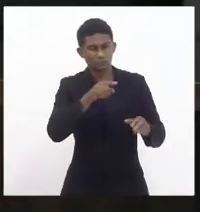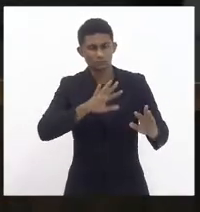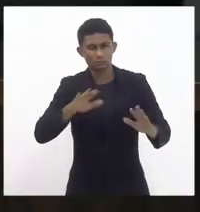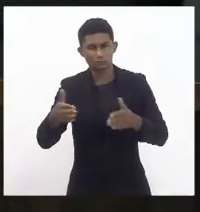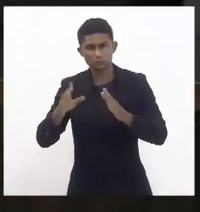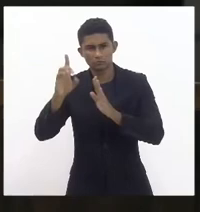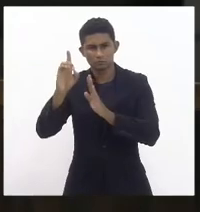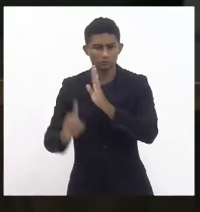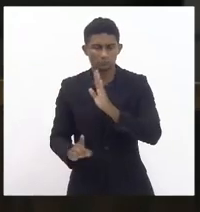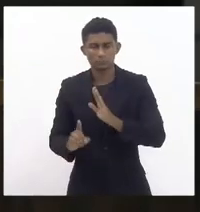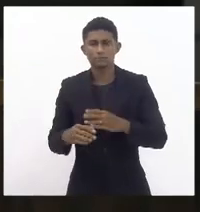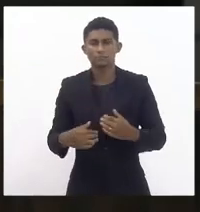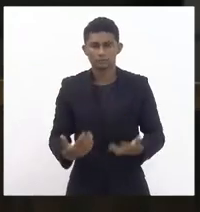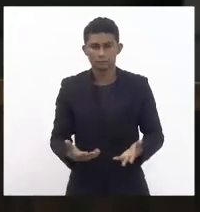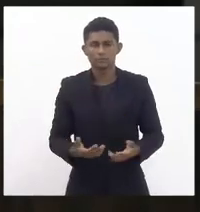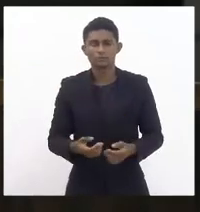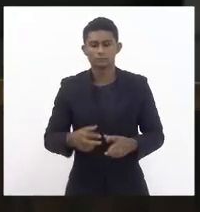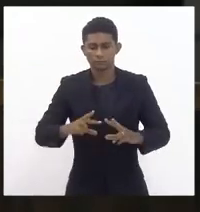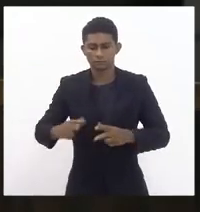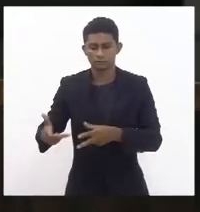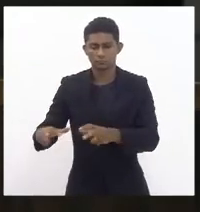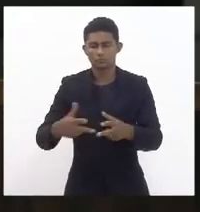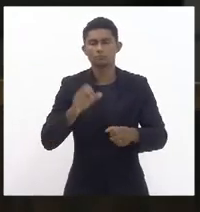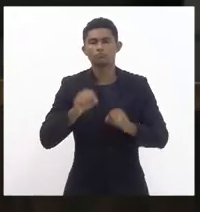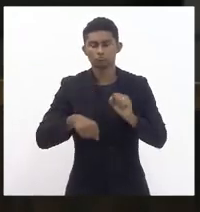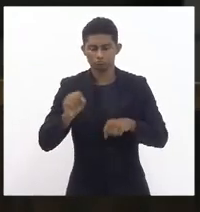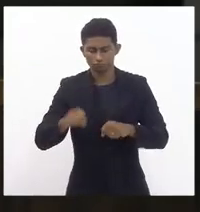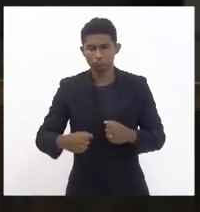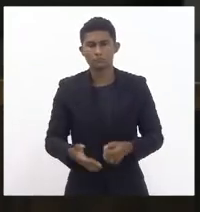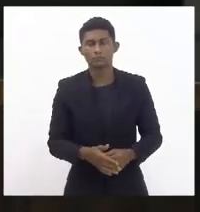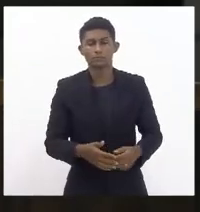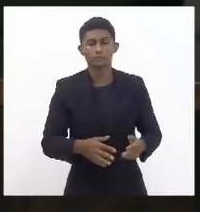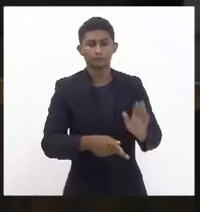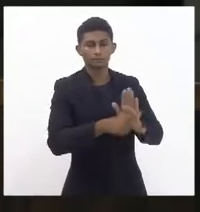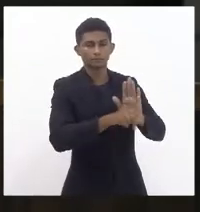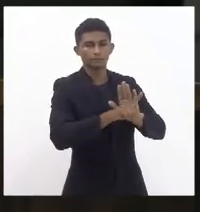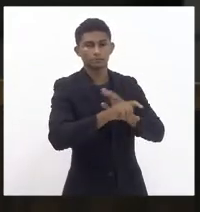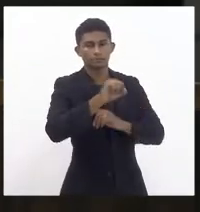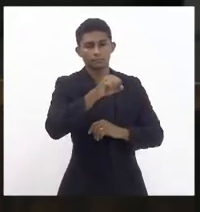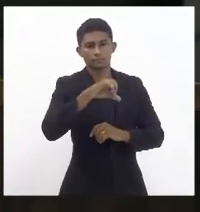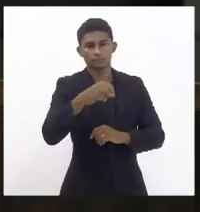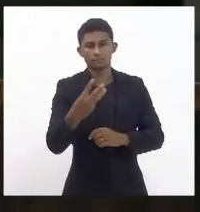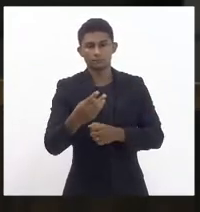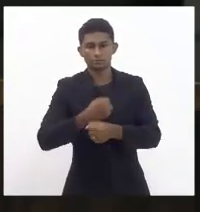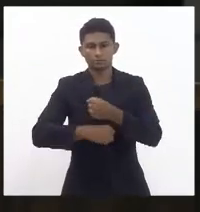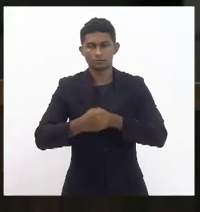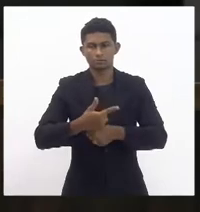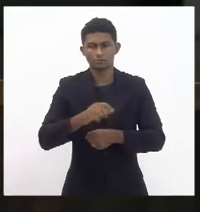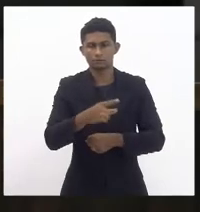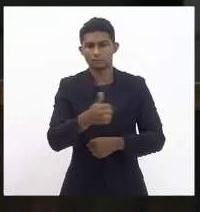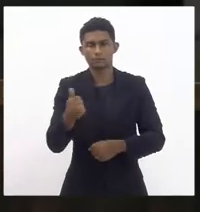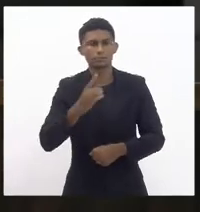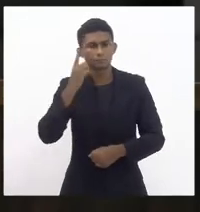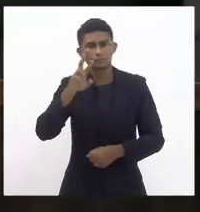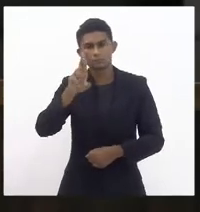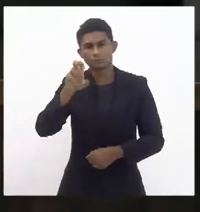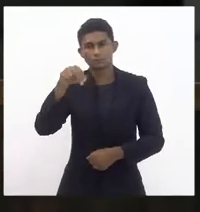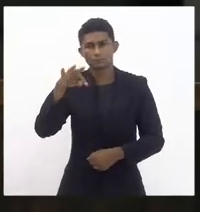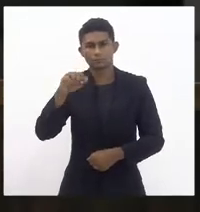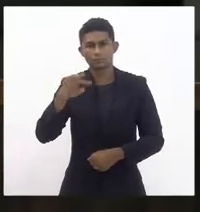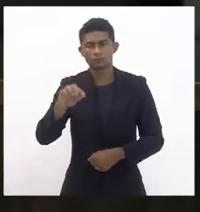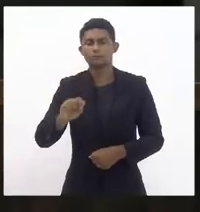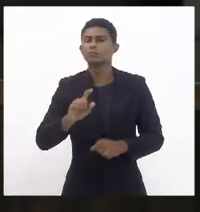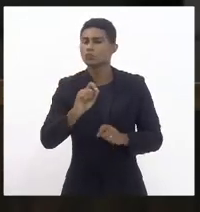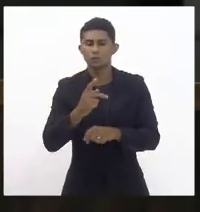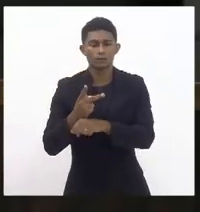internas e proposições externas favorável estado Sérgio Fernandes o Jardim a solução 893 de 21 de autoridade italiana das suas concede prêmio